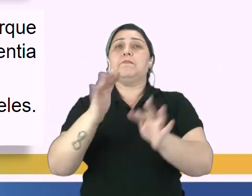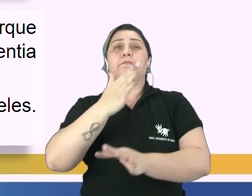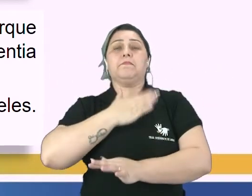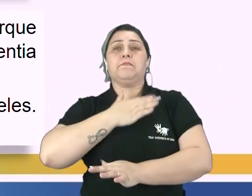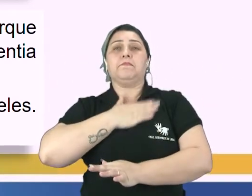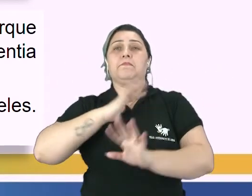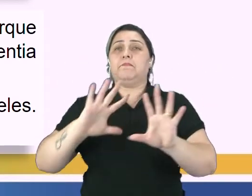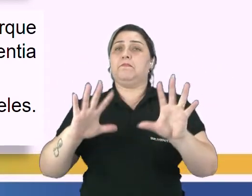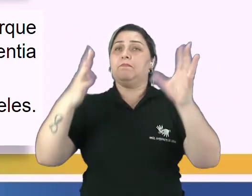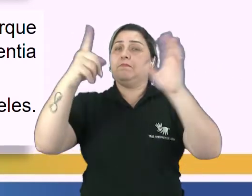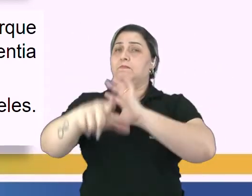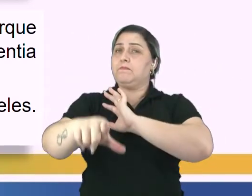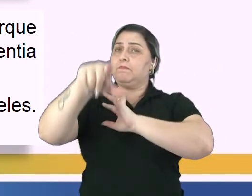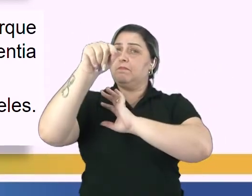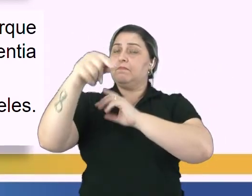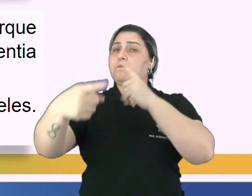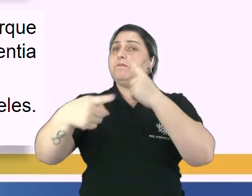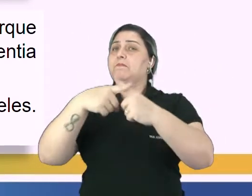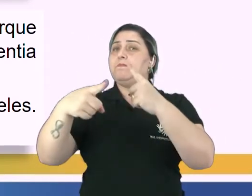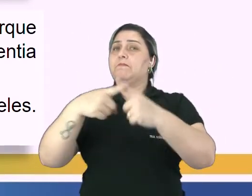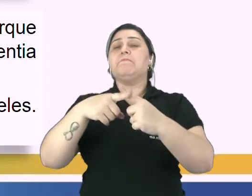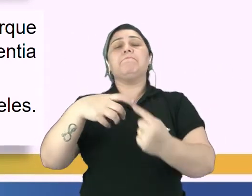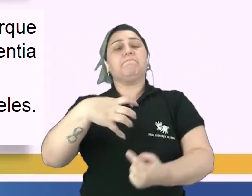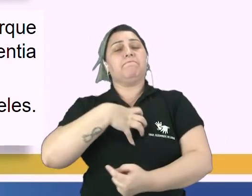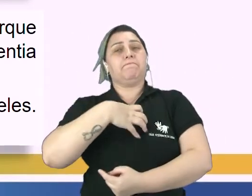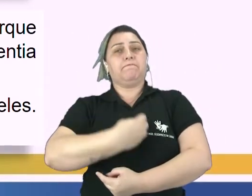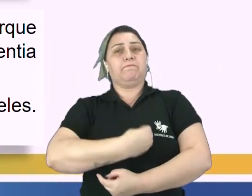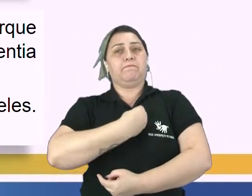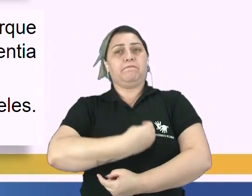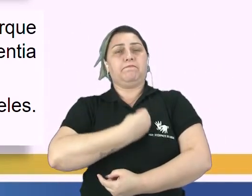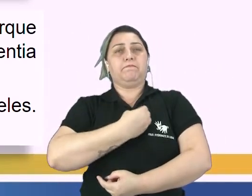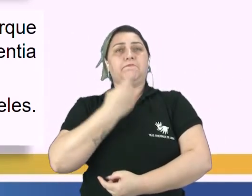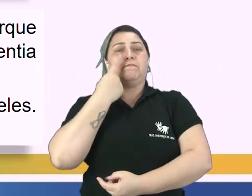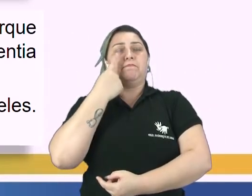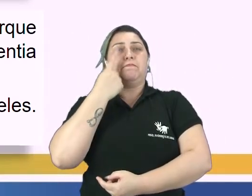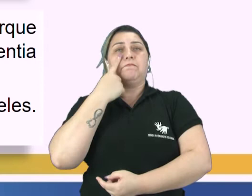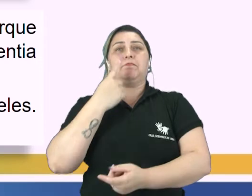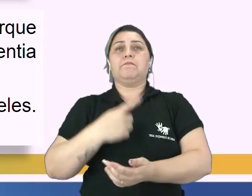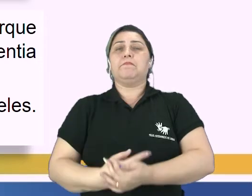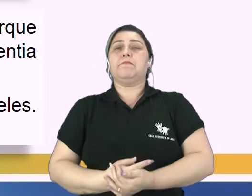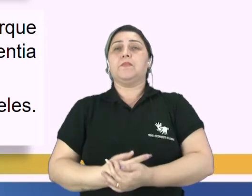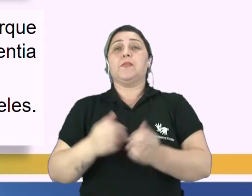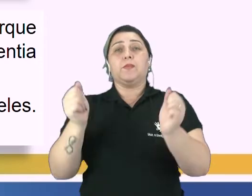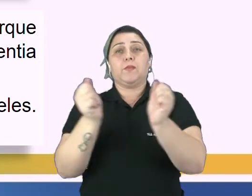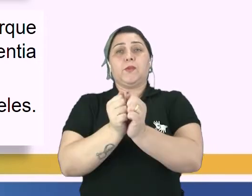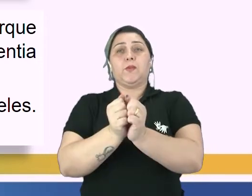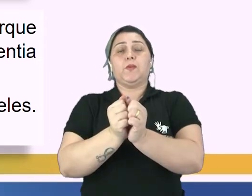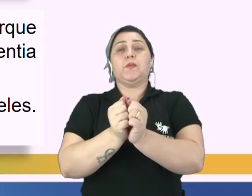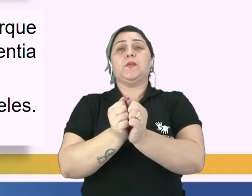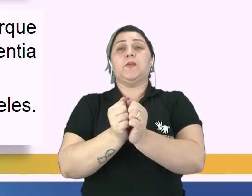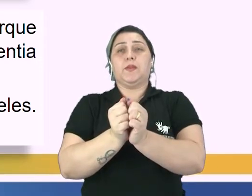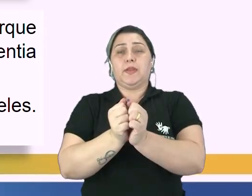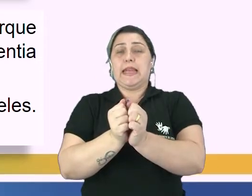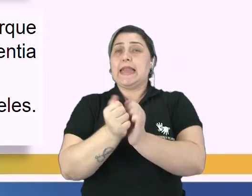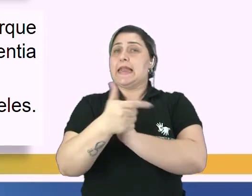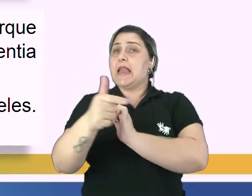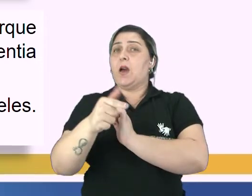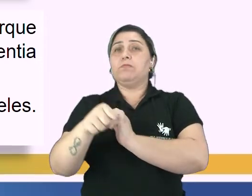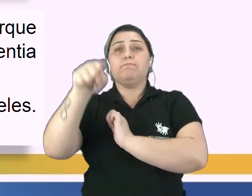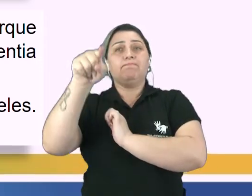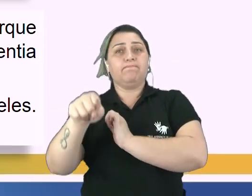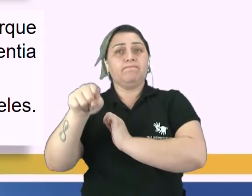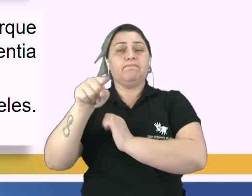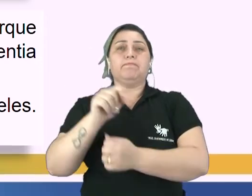festa preferida, porque era ali que me sentia vivo. Olha esse porquê. Ele é junto, por do que, né, e não